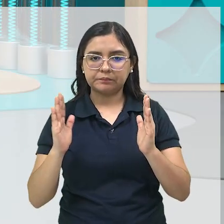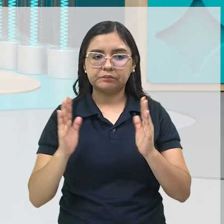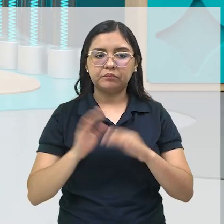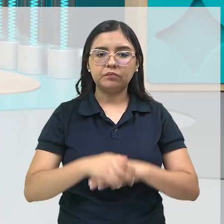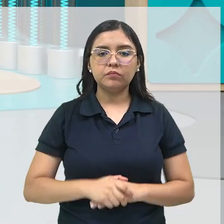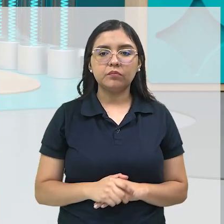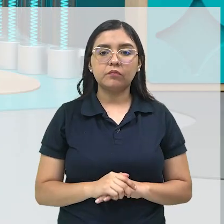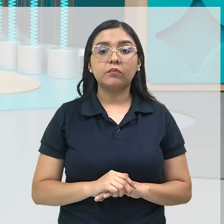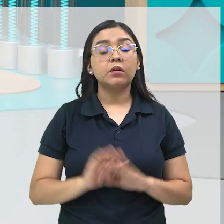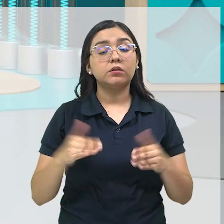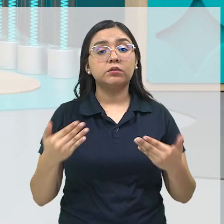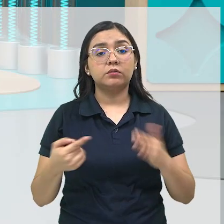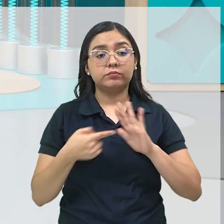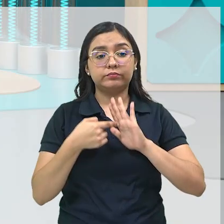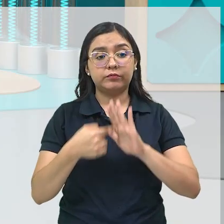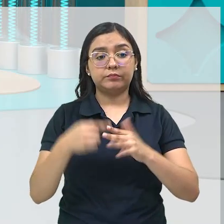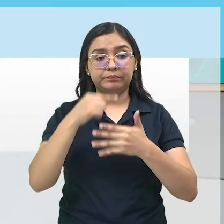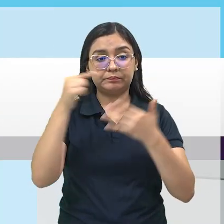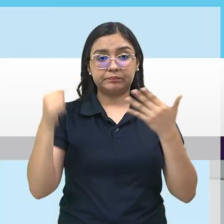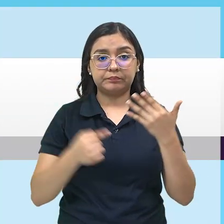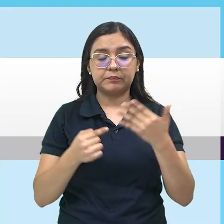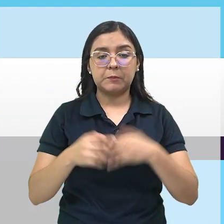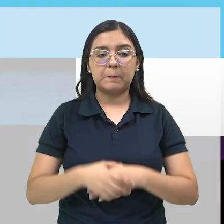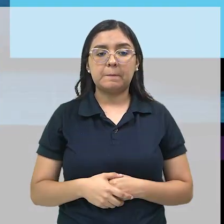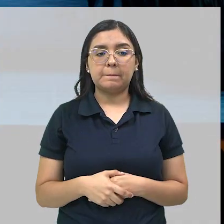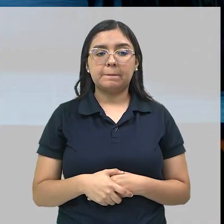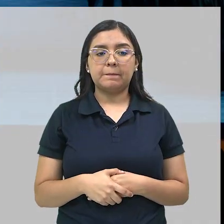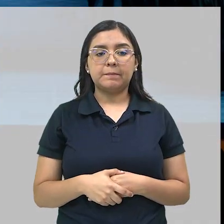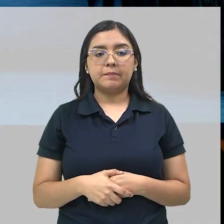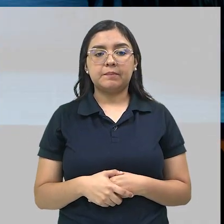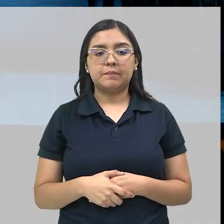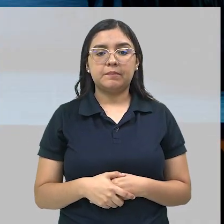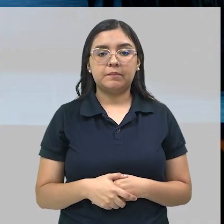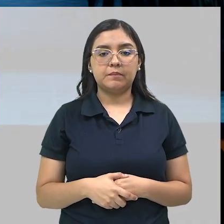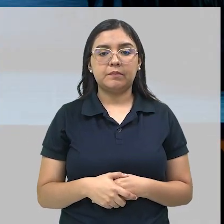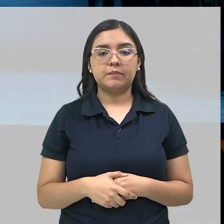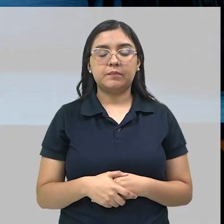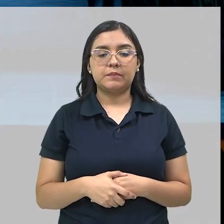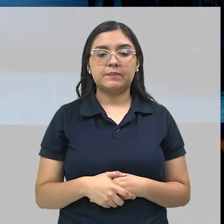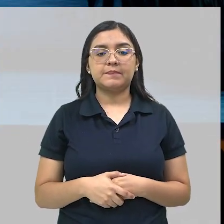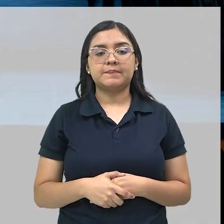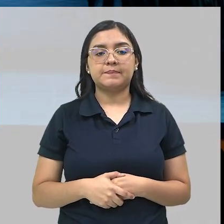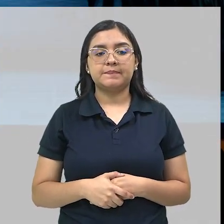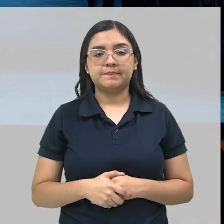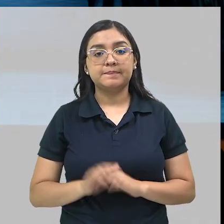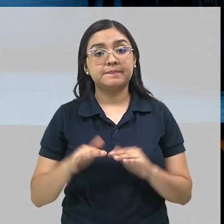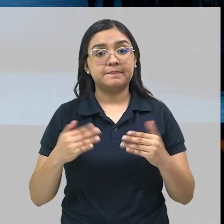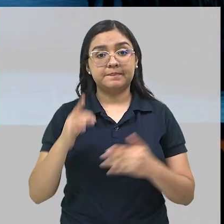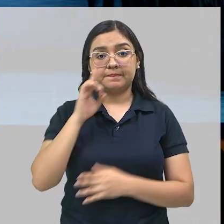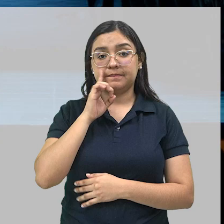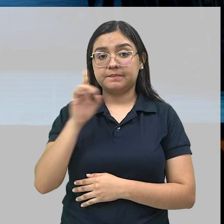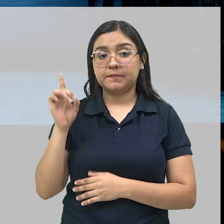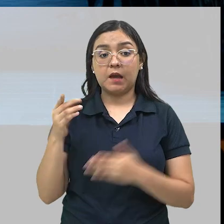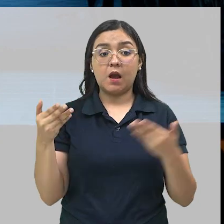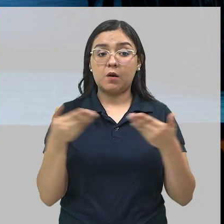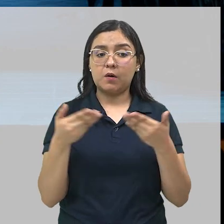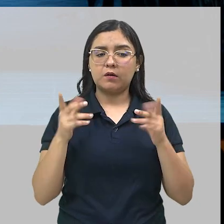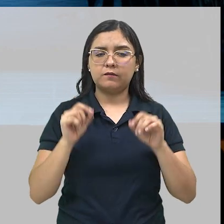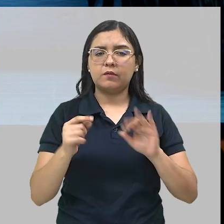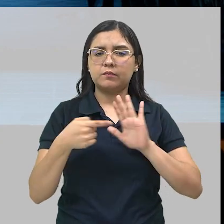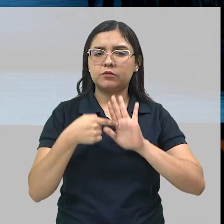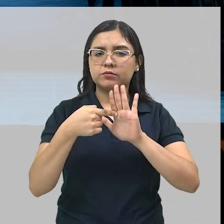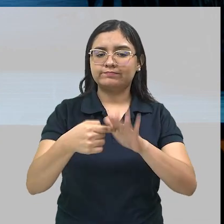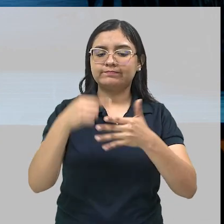vamos ver aqui alguns elementos. Olha só, vamos trazer agora